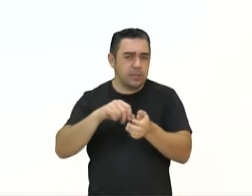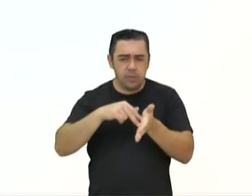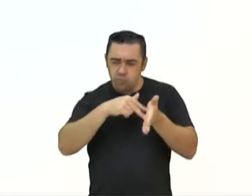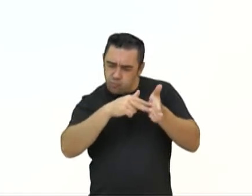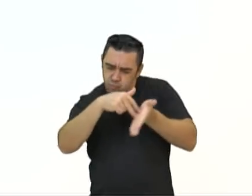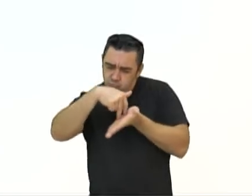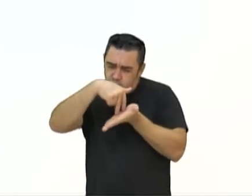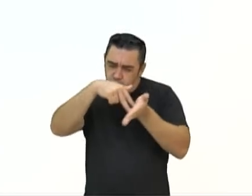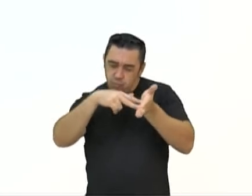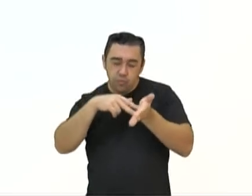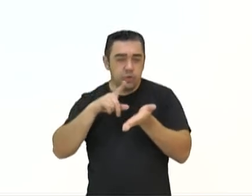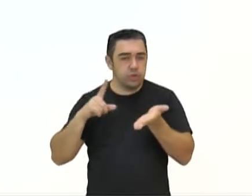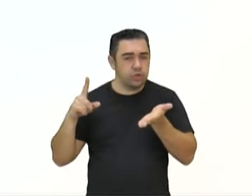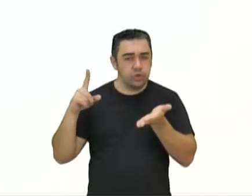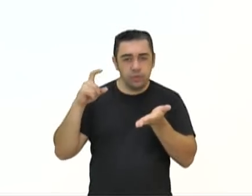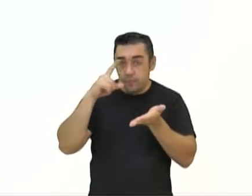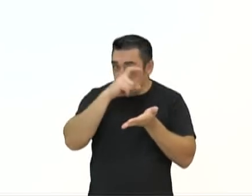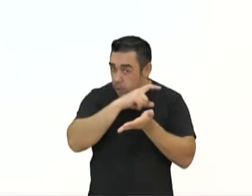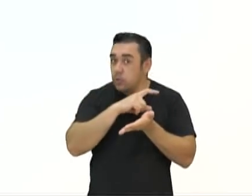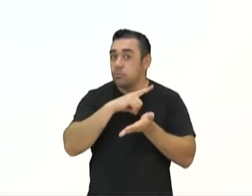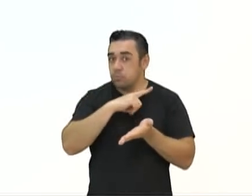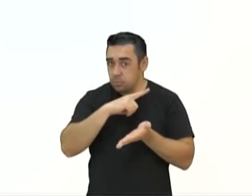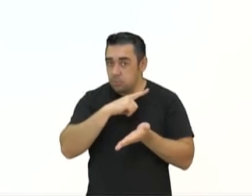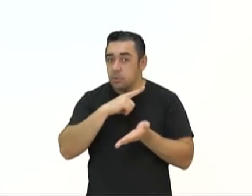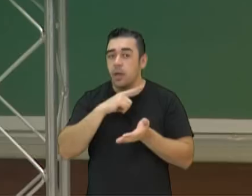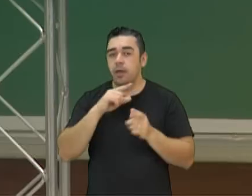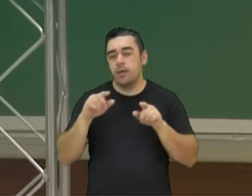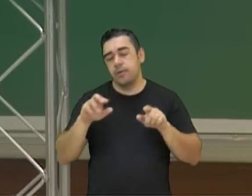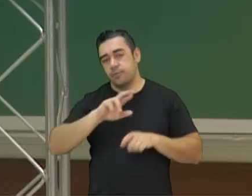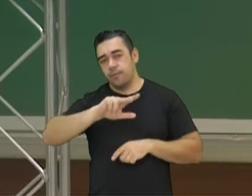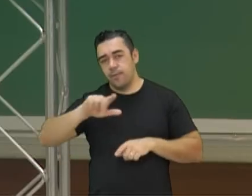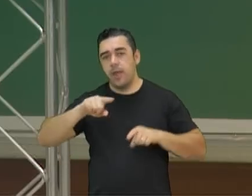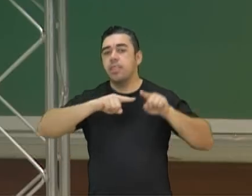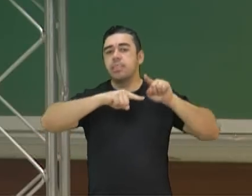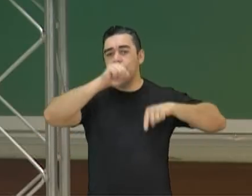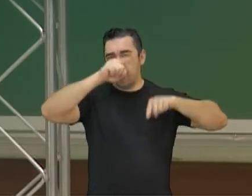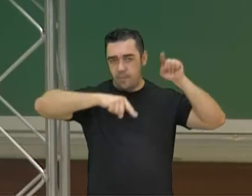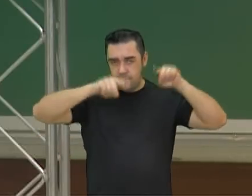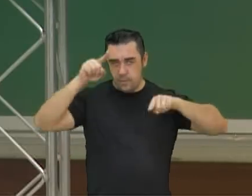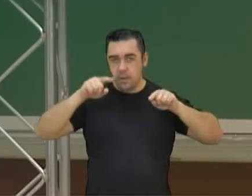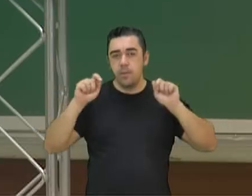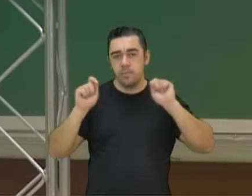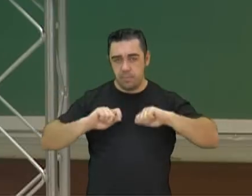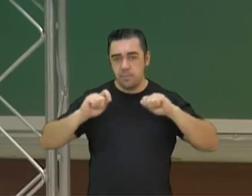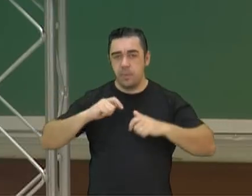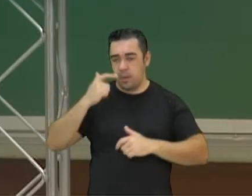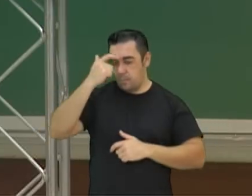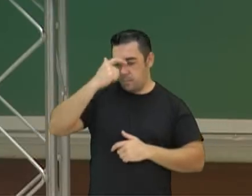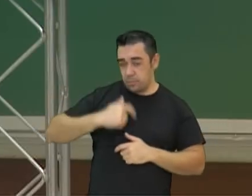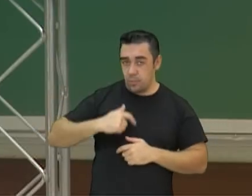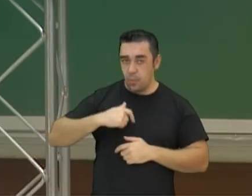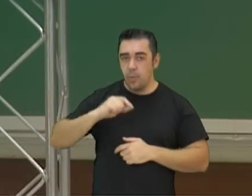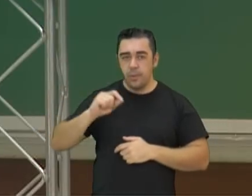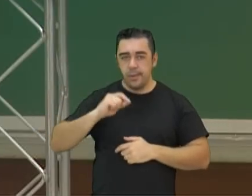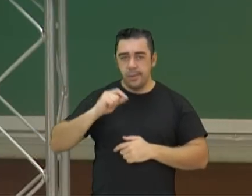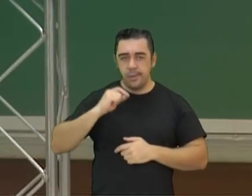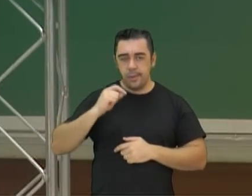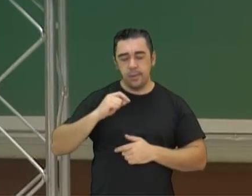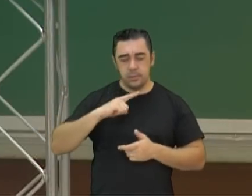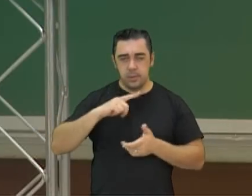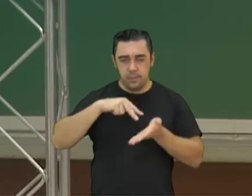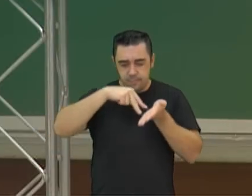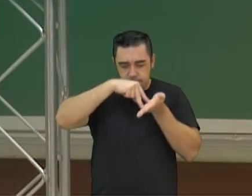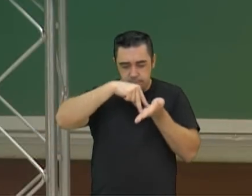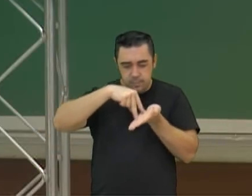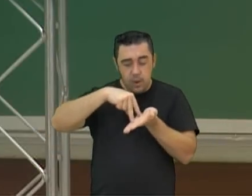níveis de dificuldade. Esse nível de dificuldade pode ser o próprio surfista que dá a manobra, ou